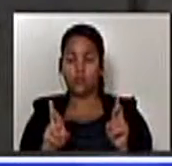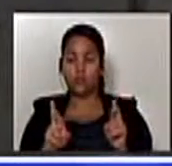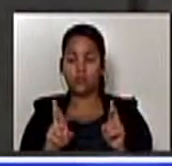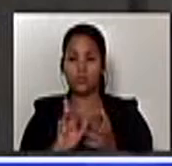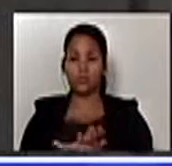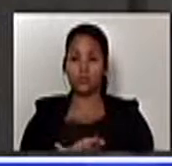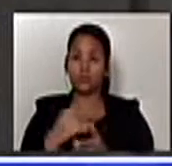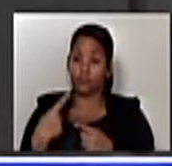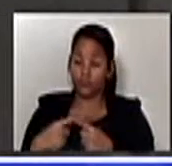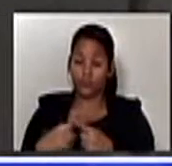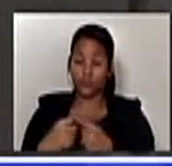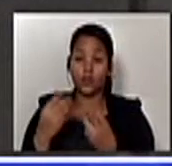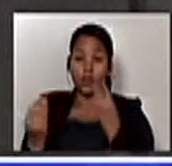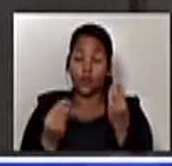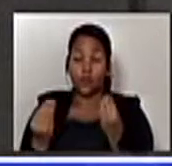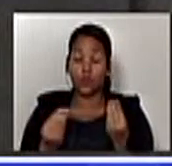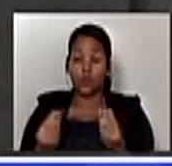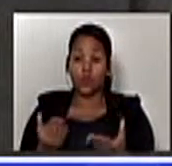comprar CEAL